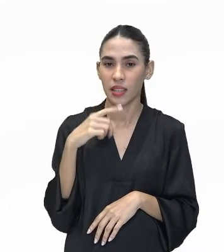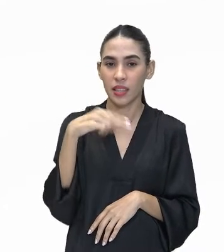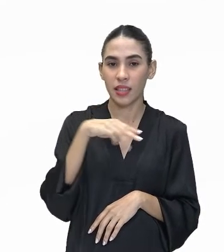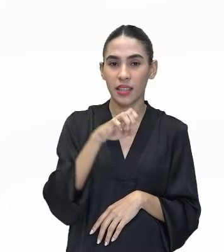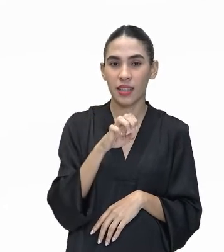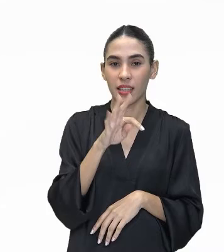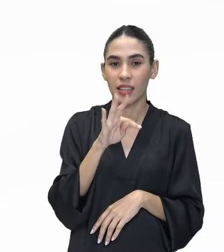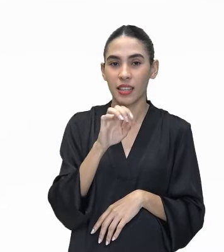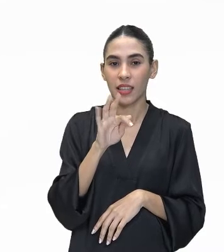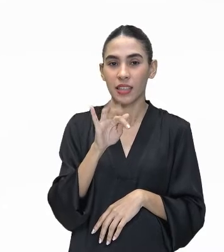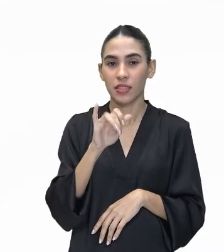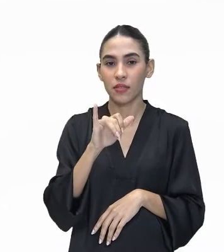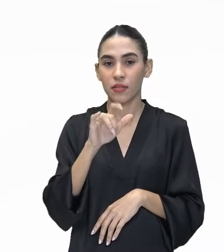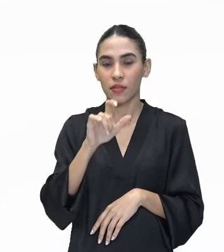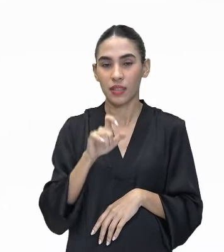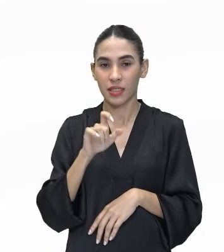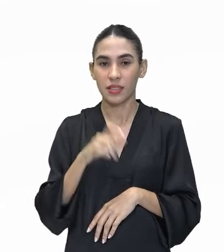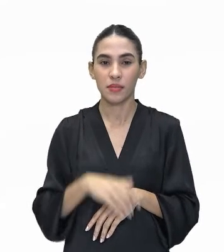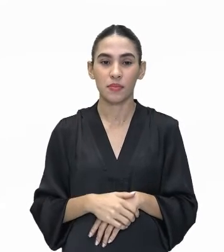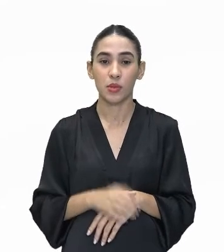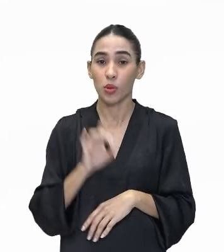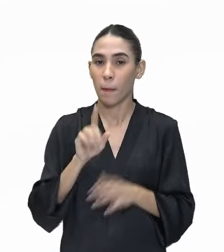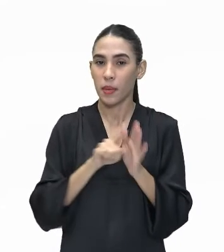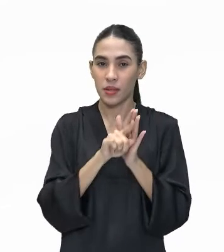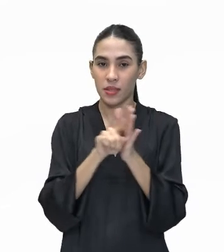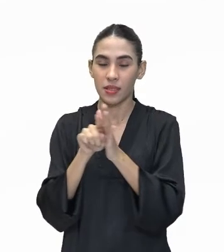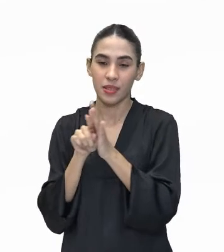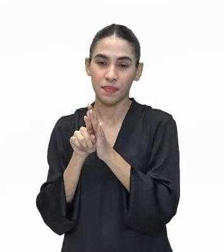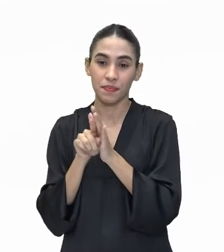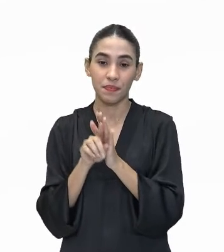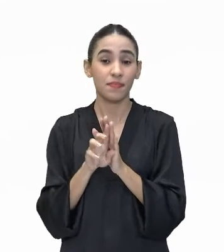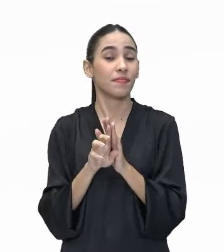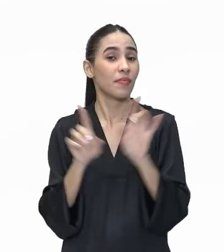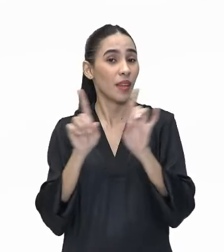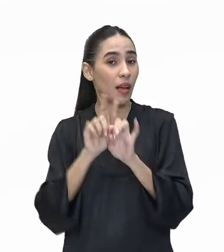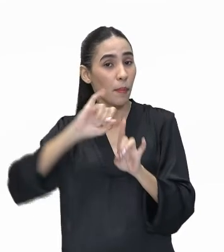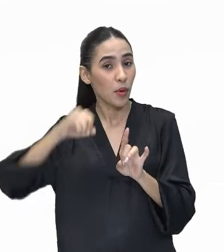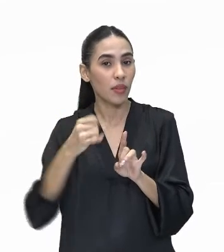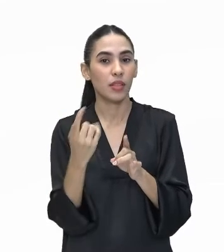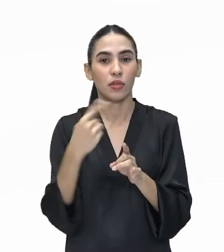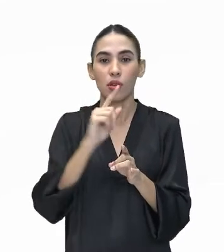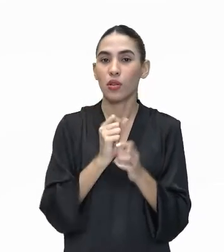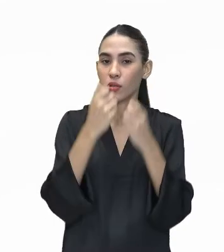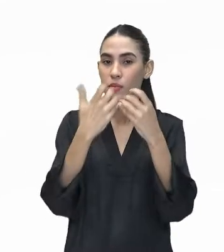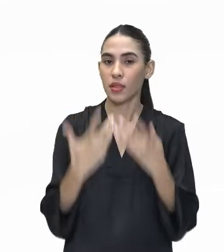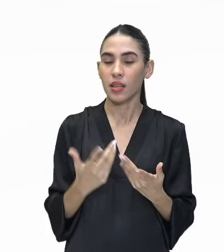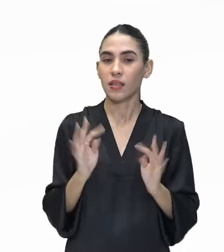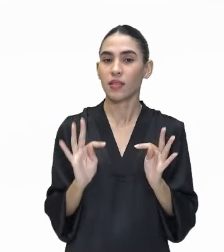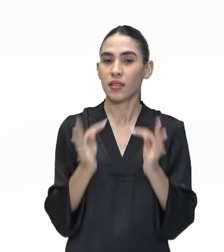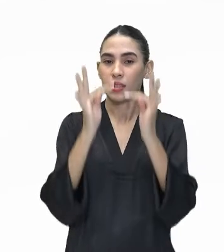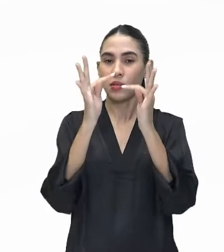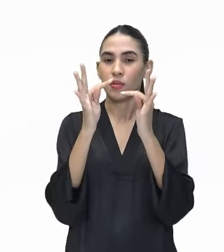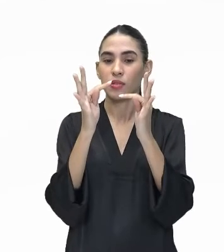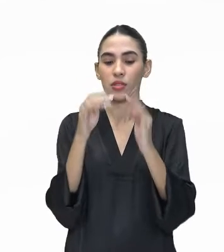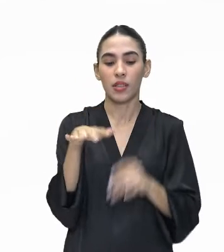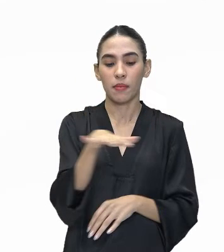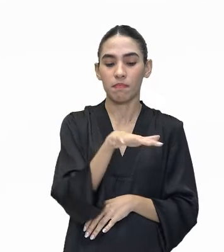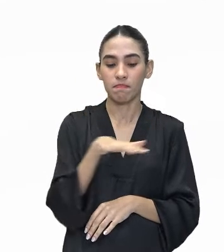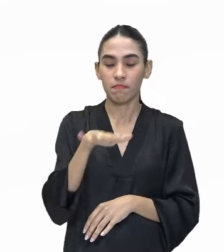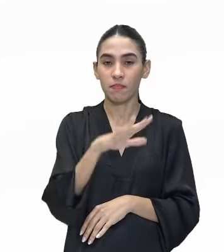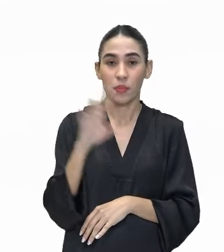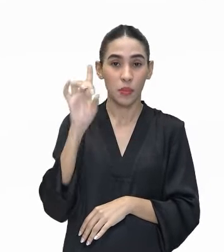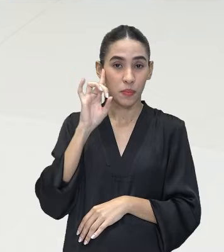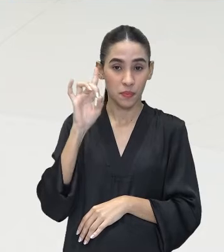Netflix, basta pesquisar. E também, como nós estamos falando em tecnologia, que ela está no nosso